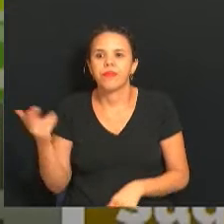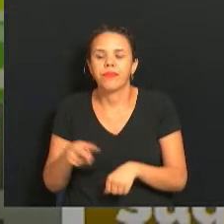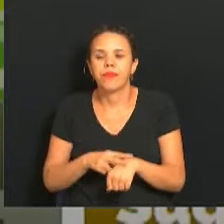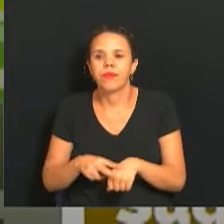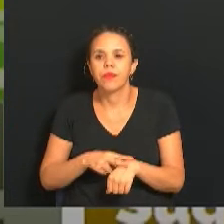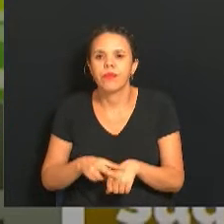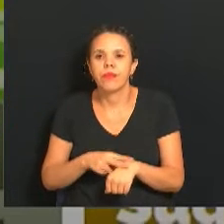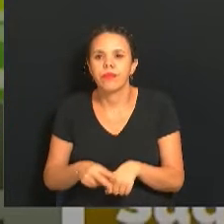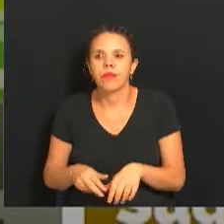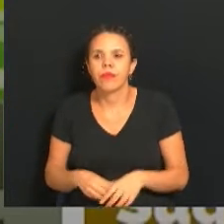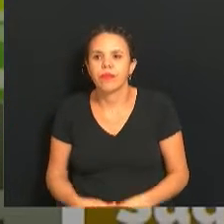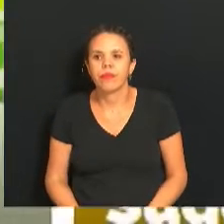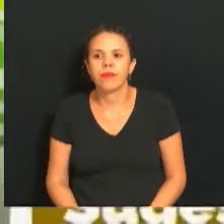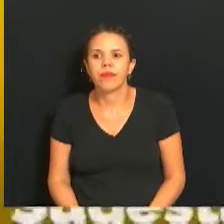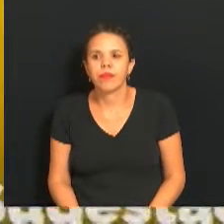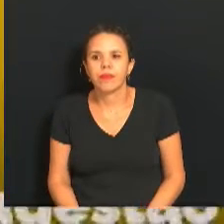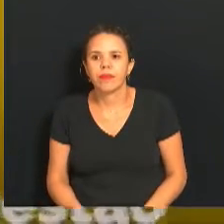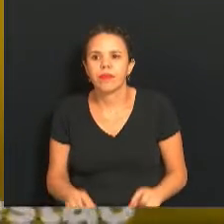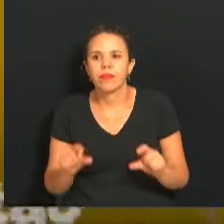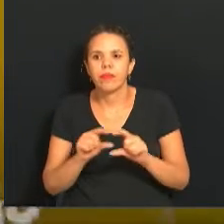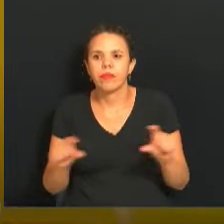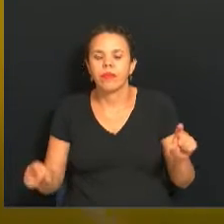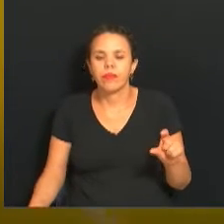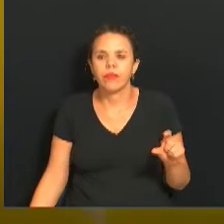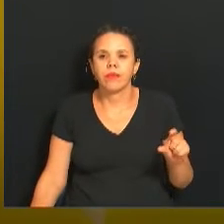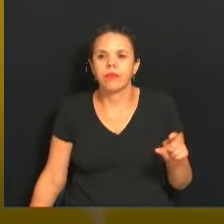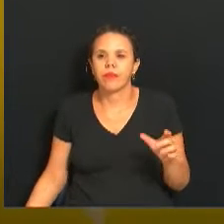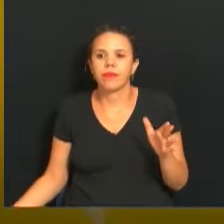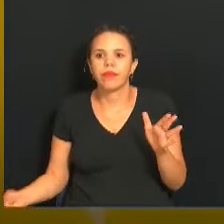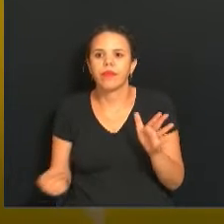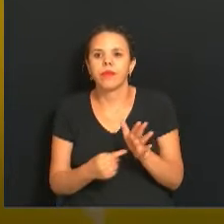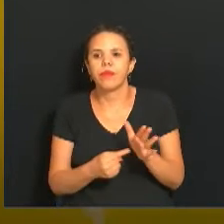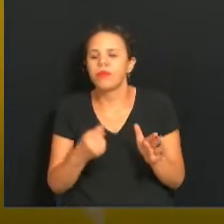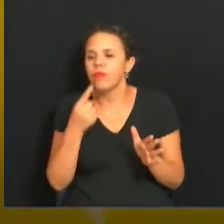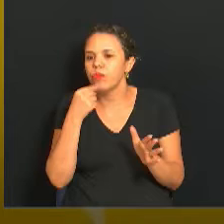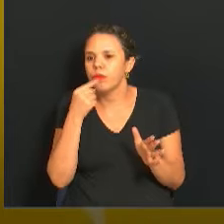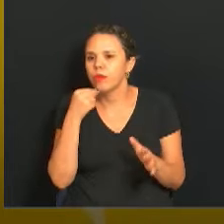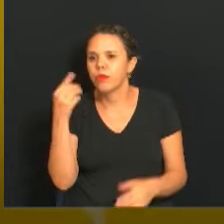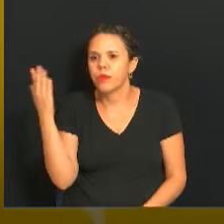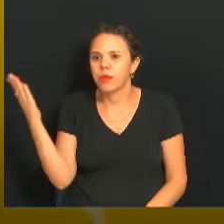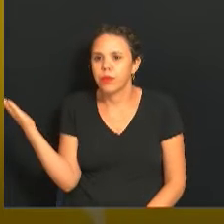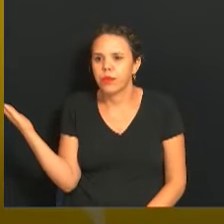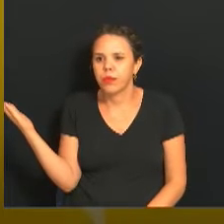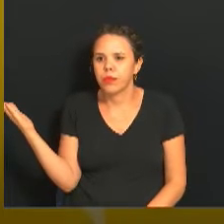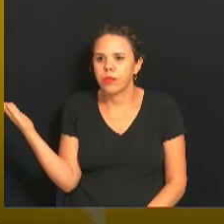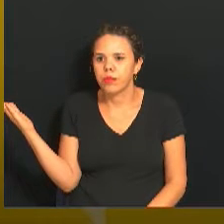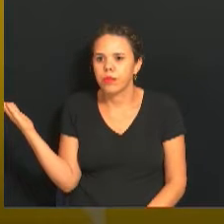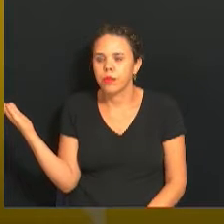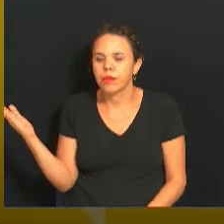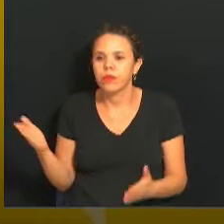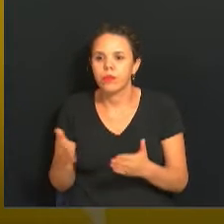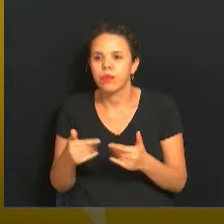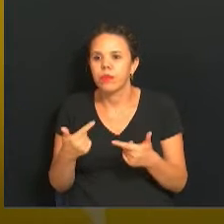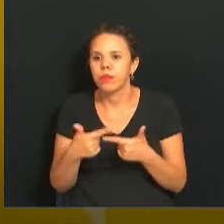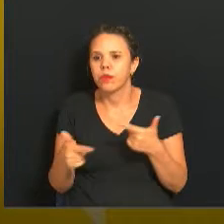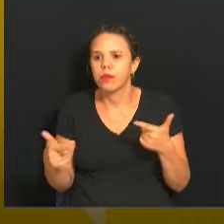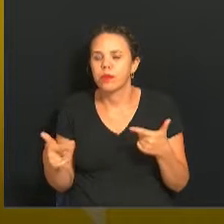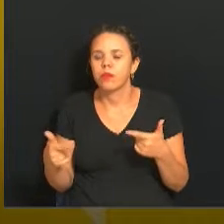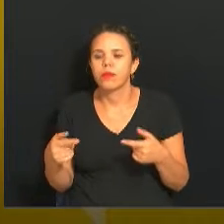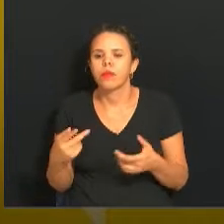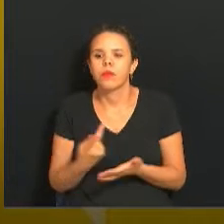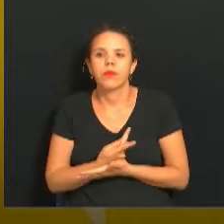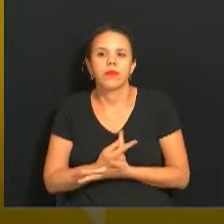onde está escrito Informação. O quadro Denúncia, que está em vermelho, recebe comunicação de ato ilícito